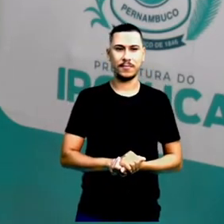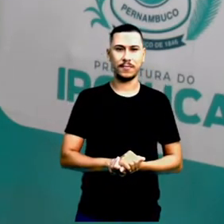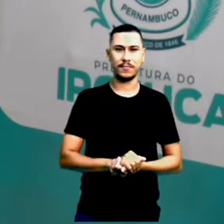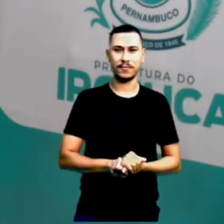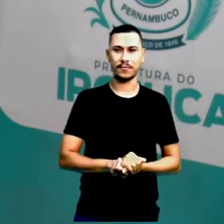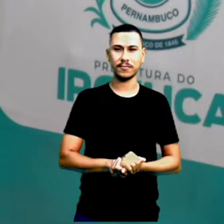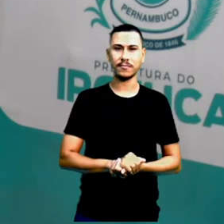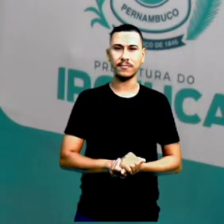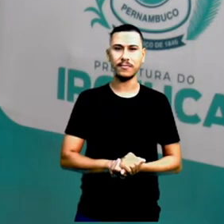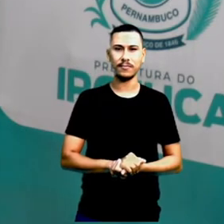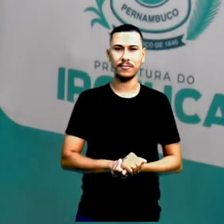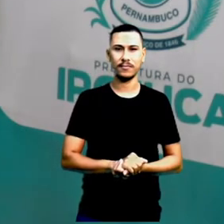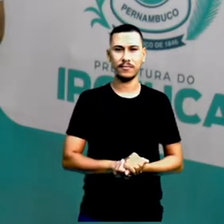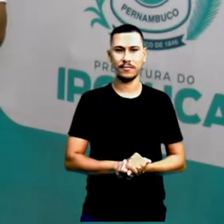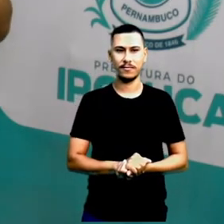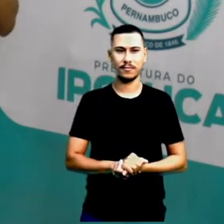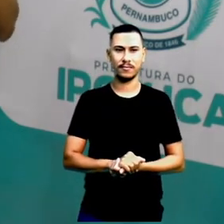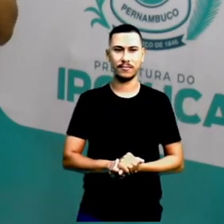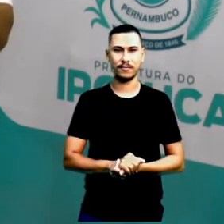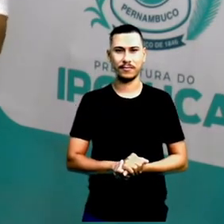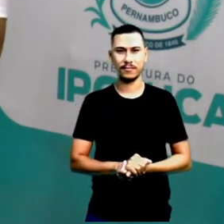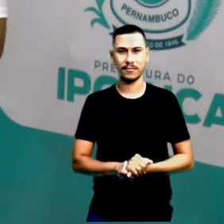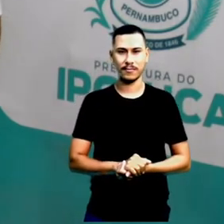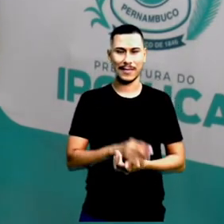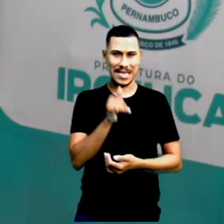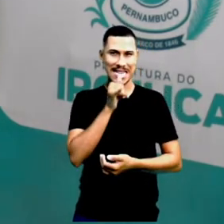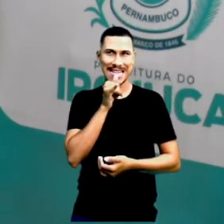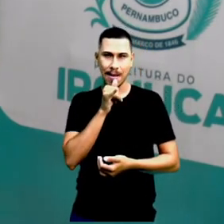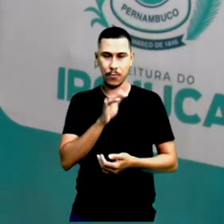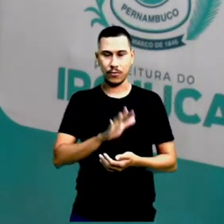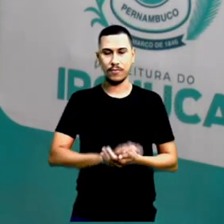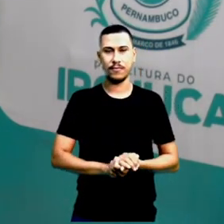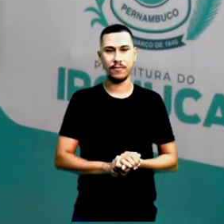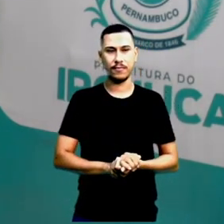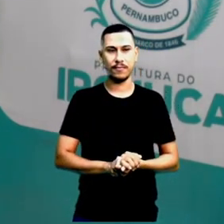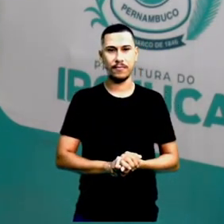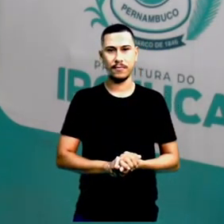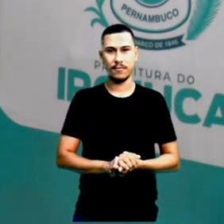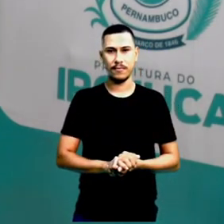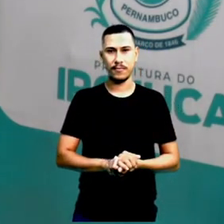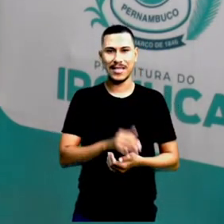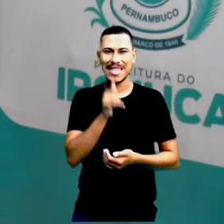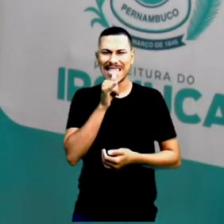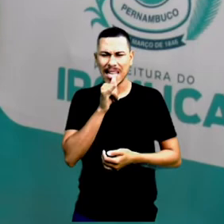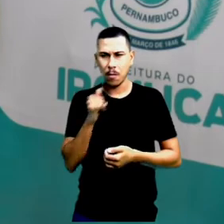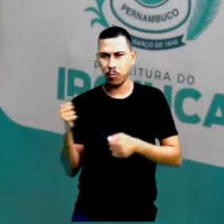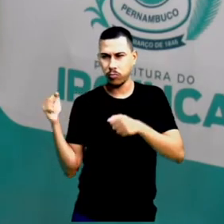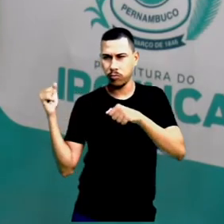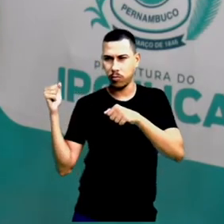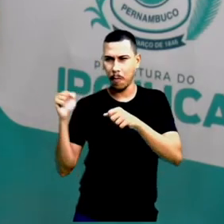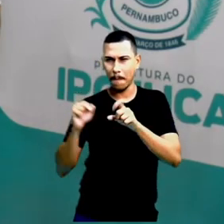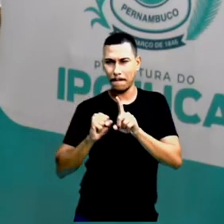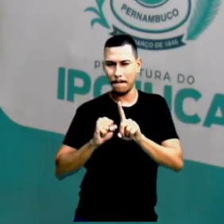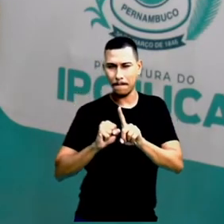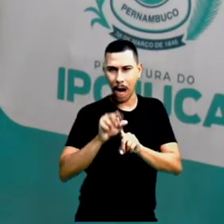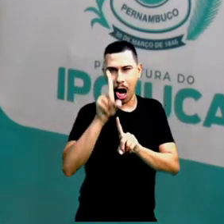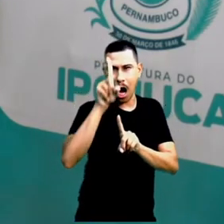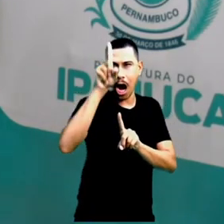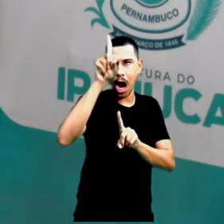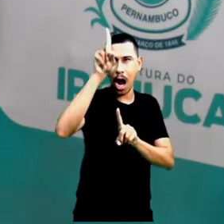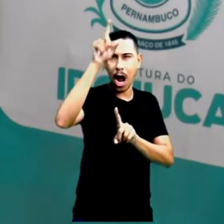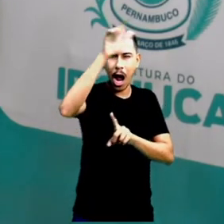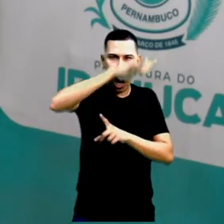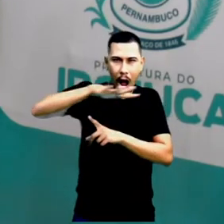A notação científica nós vamos pegar como exemplo a estação espacial que viajou